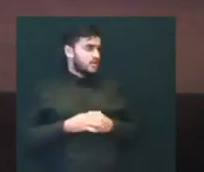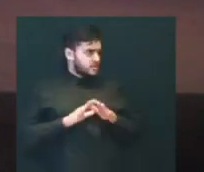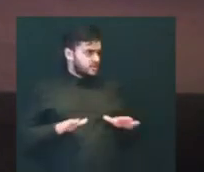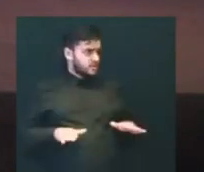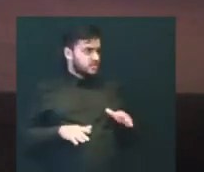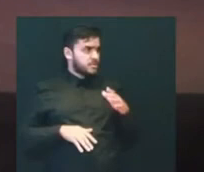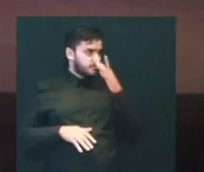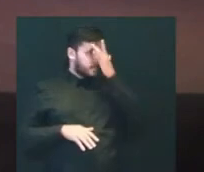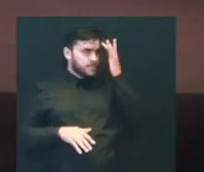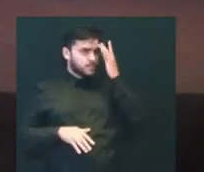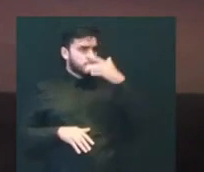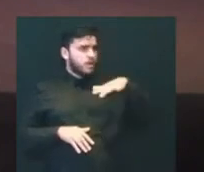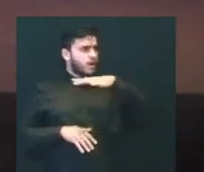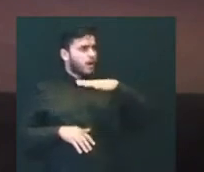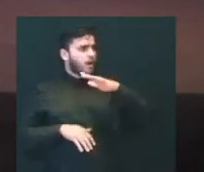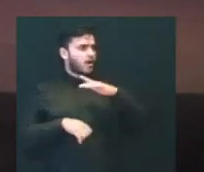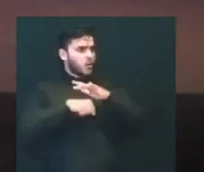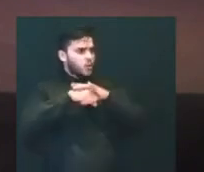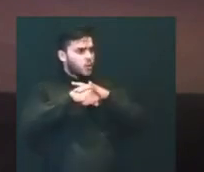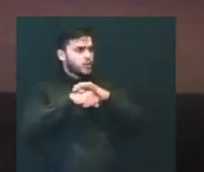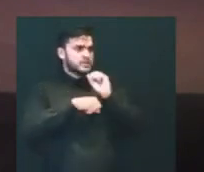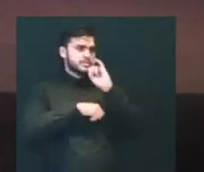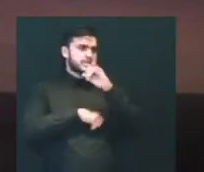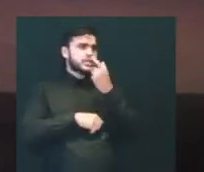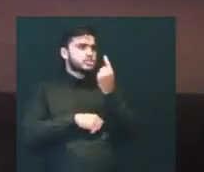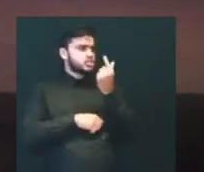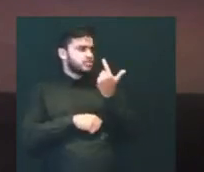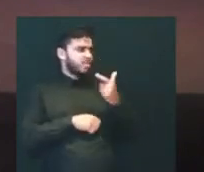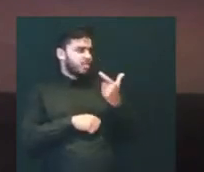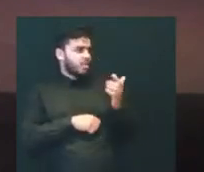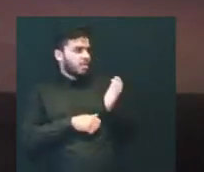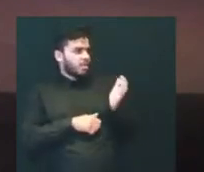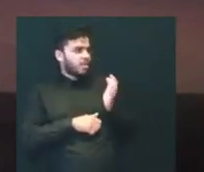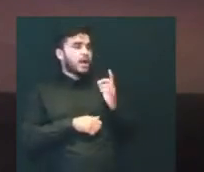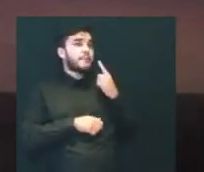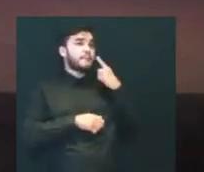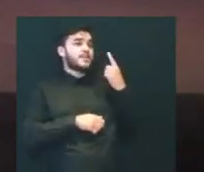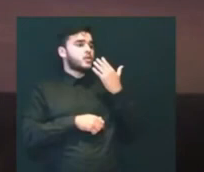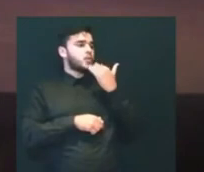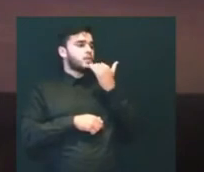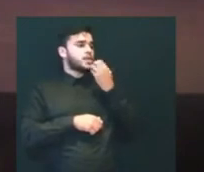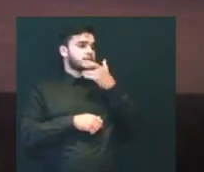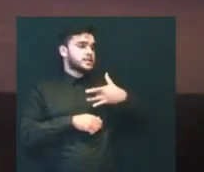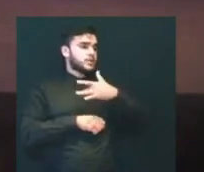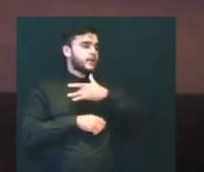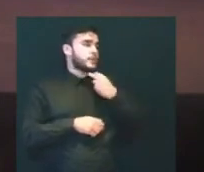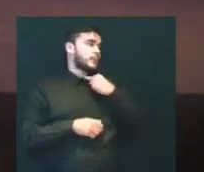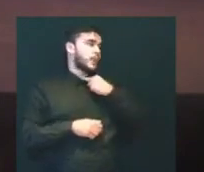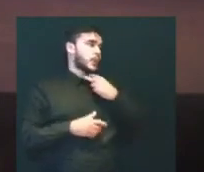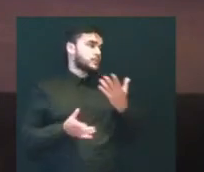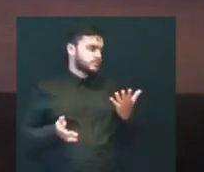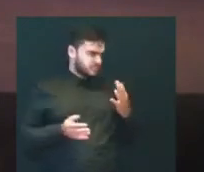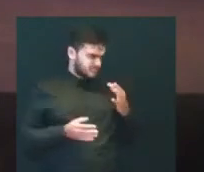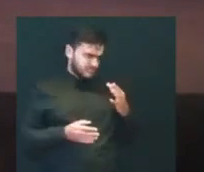âmbito de pacientes oncológicos que não têm condições de investir. Isso é uma dificuldade realmente que é observada também